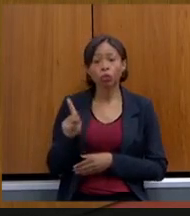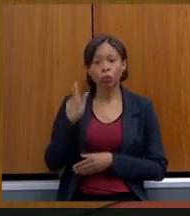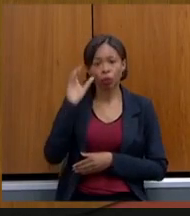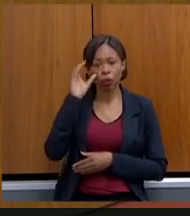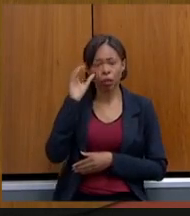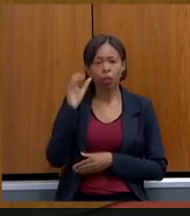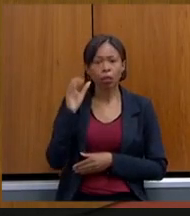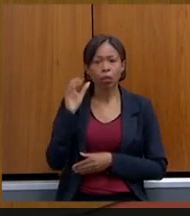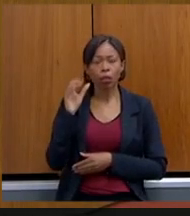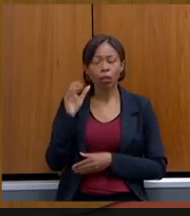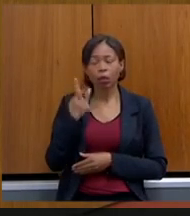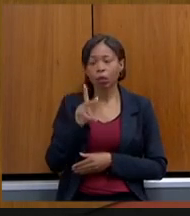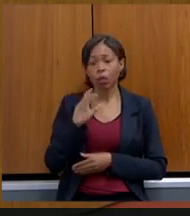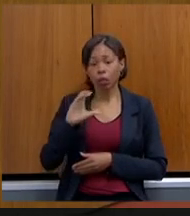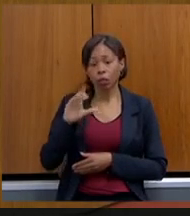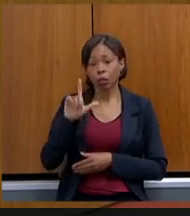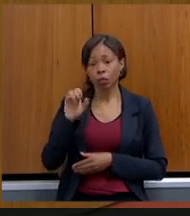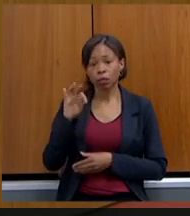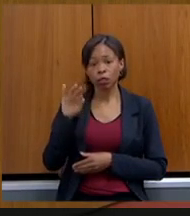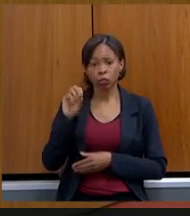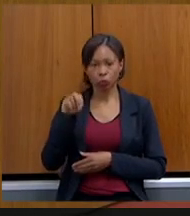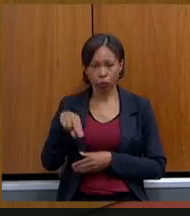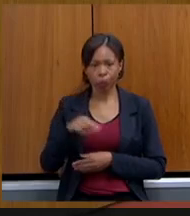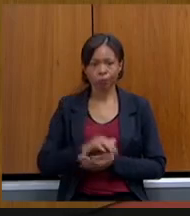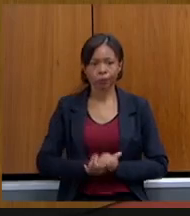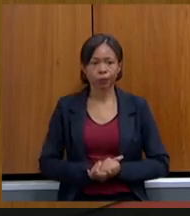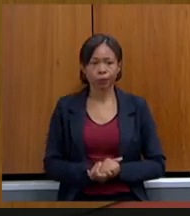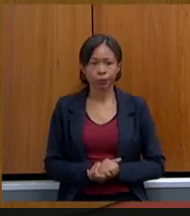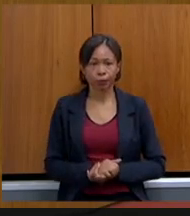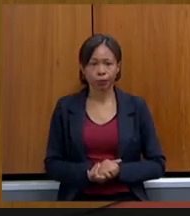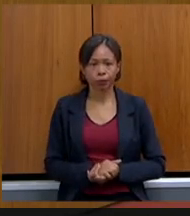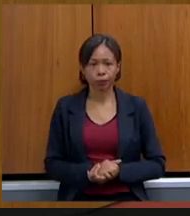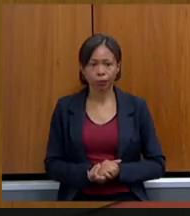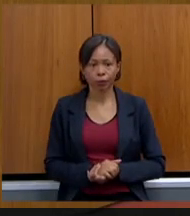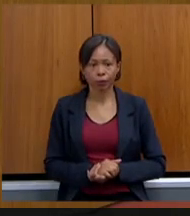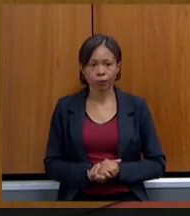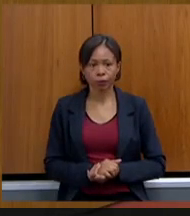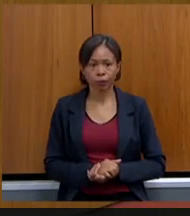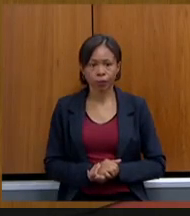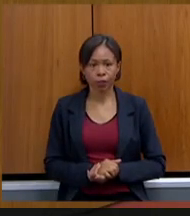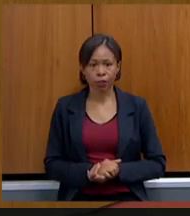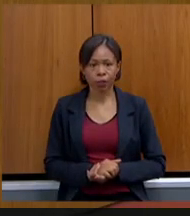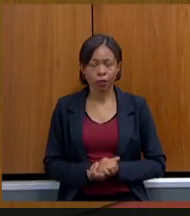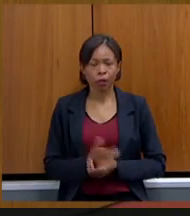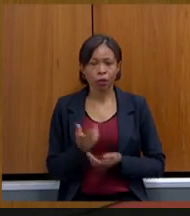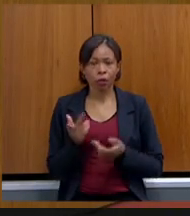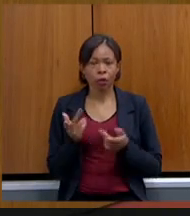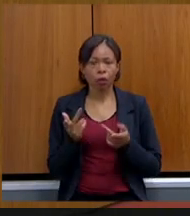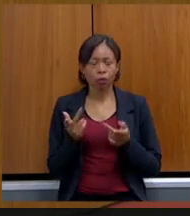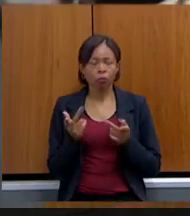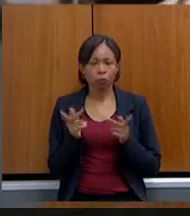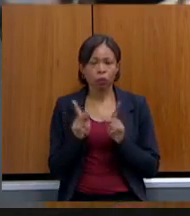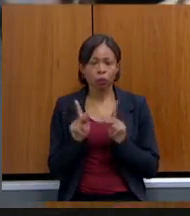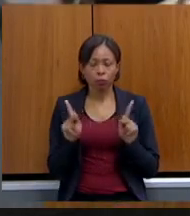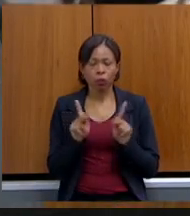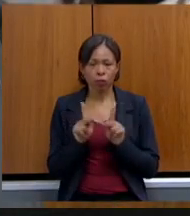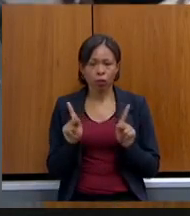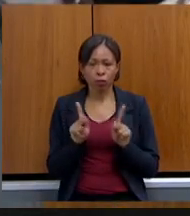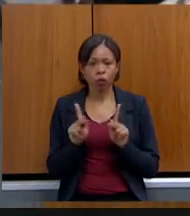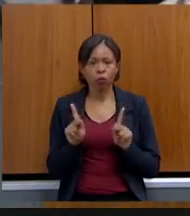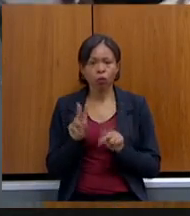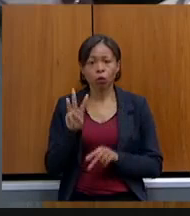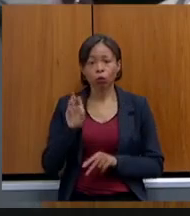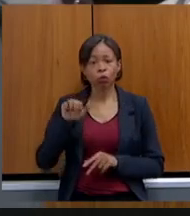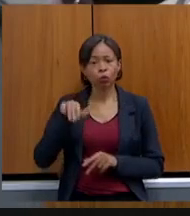Cleiton ela é secretária para suas considerações Obrigada Deputado Professor venha do queria parabenizar eu